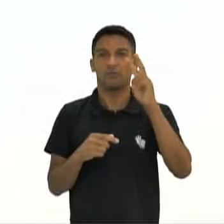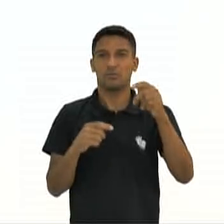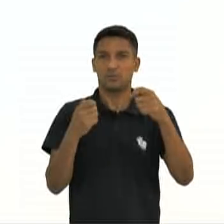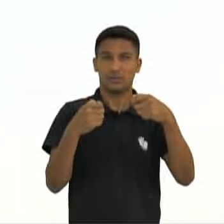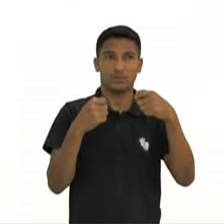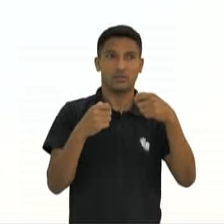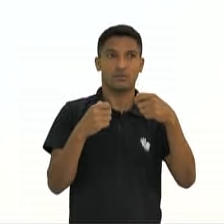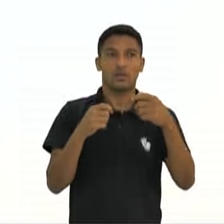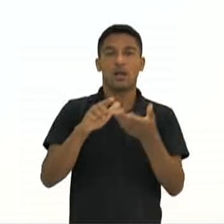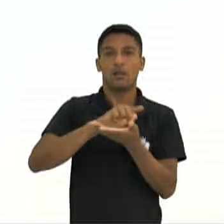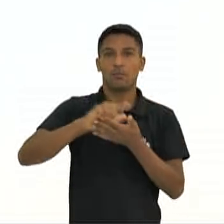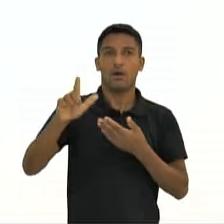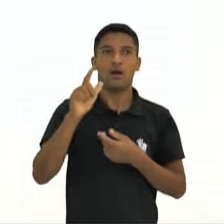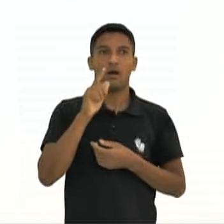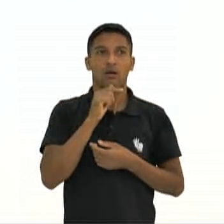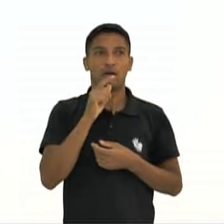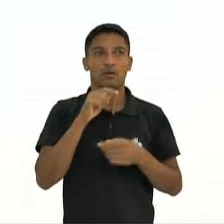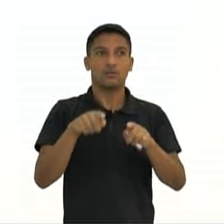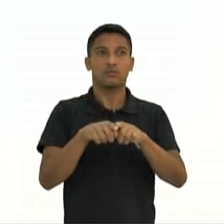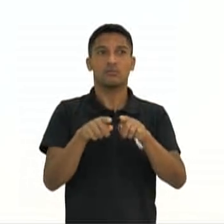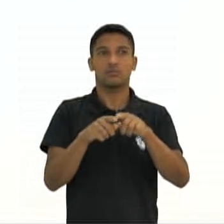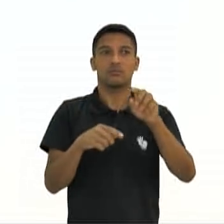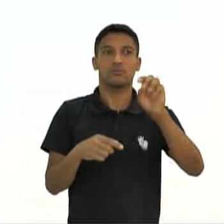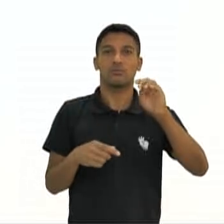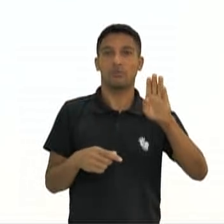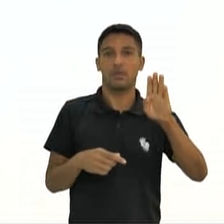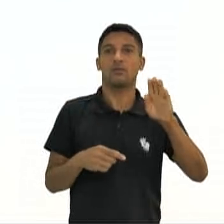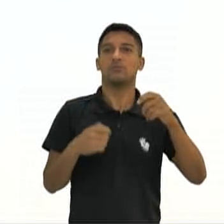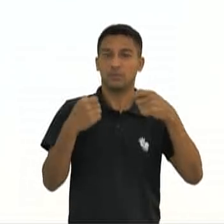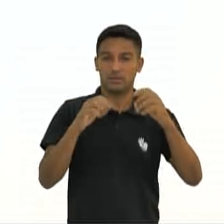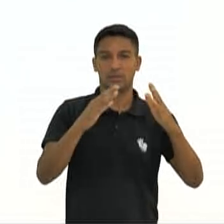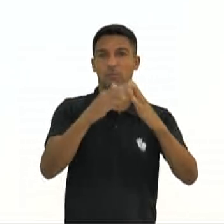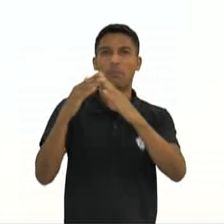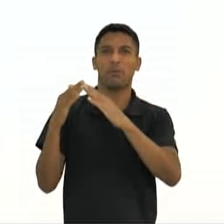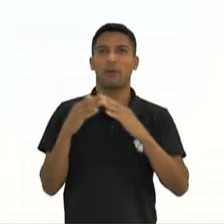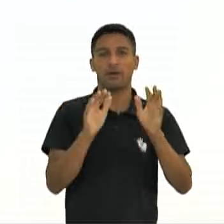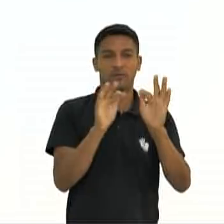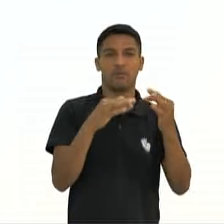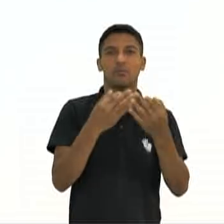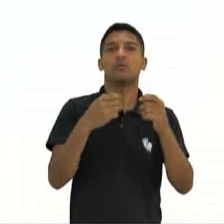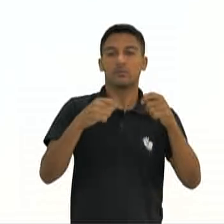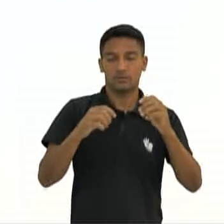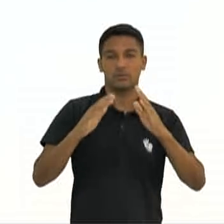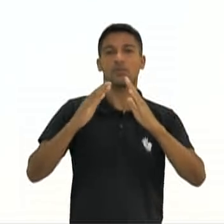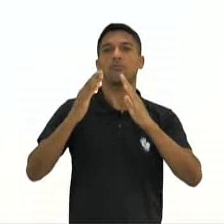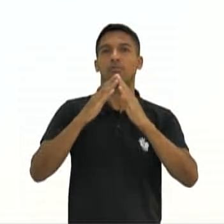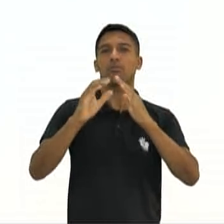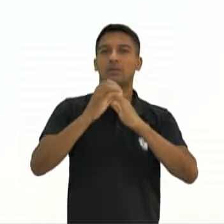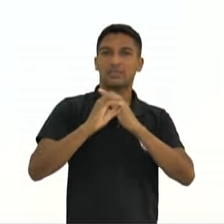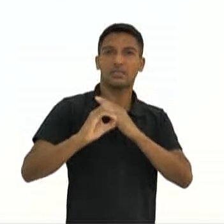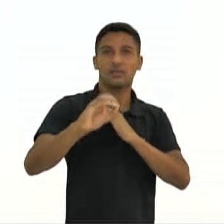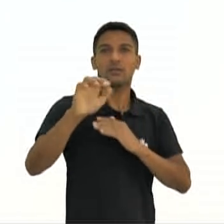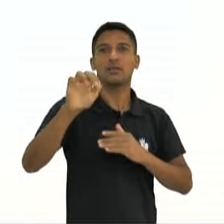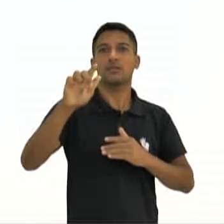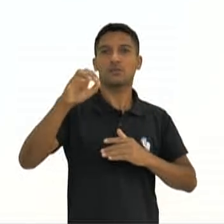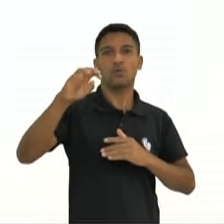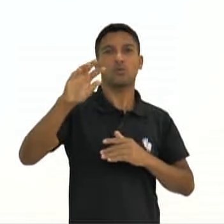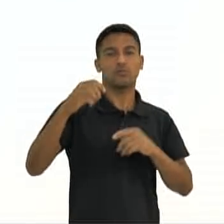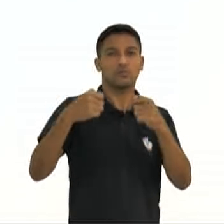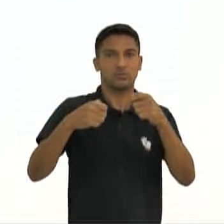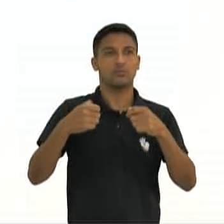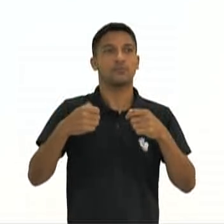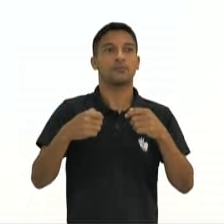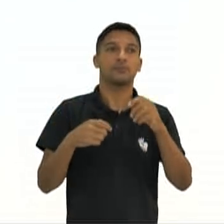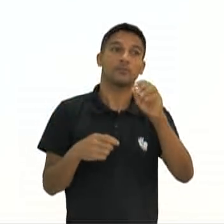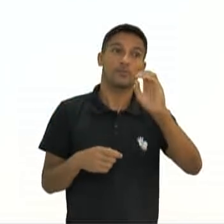C, não lançar esgoto em ambientes aquáticos. Letra D, sempre que possível aproveitar a água. E letra D, sempre